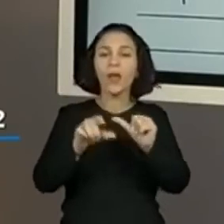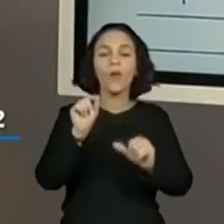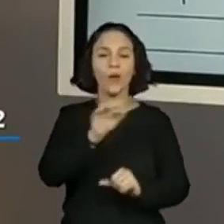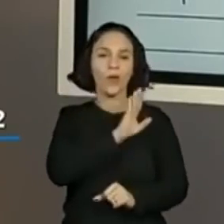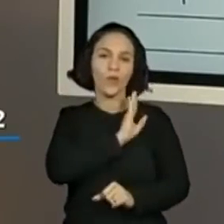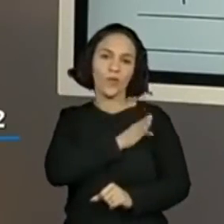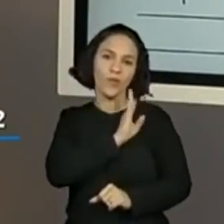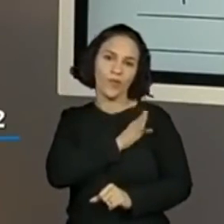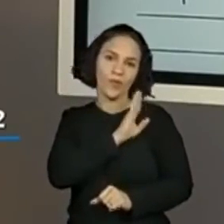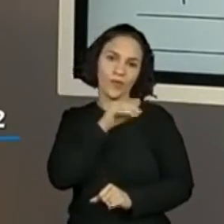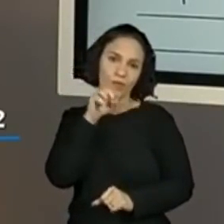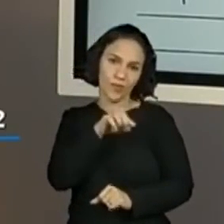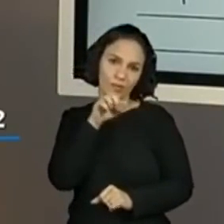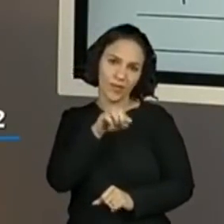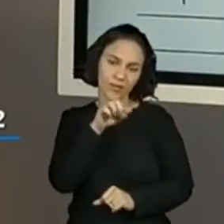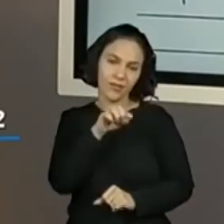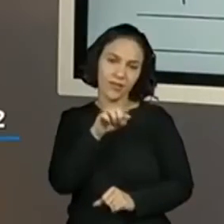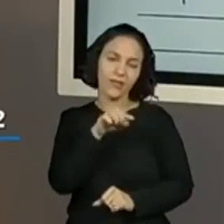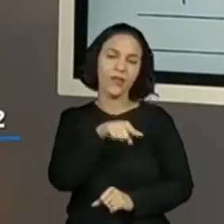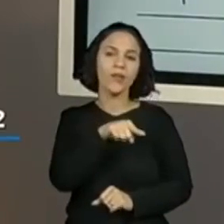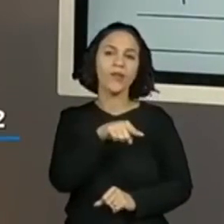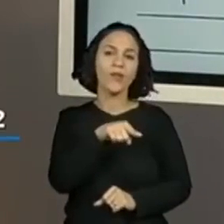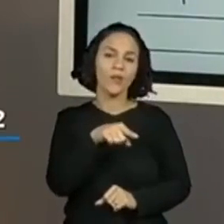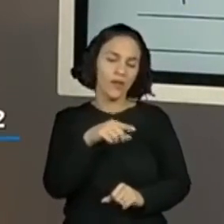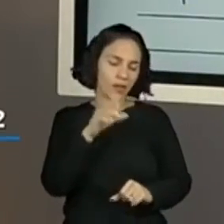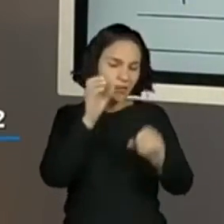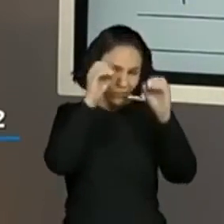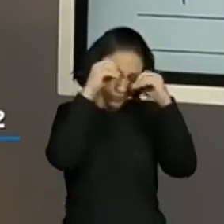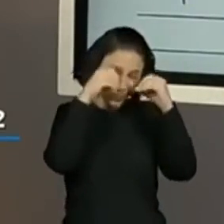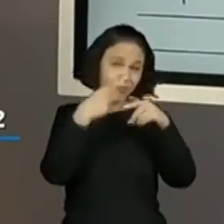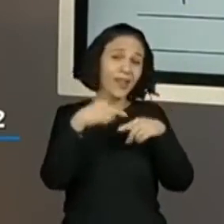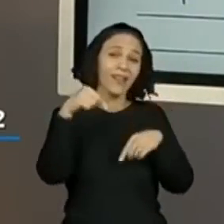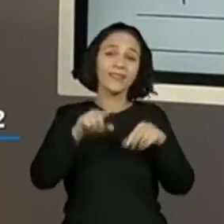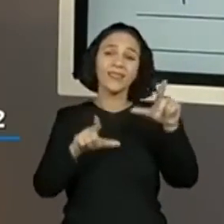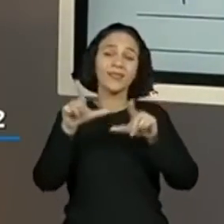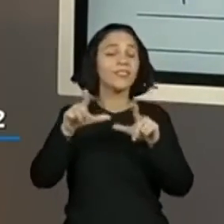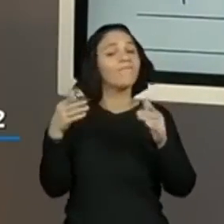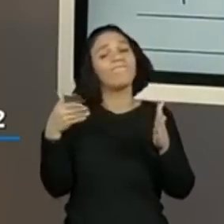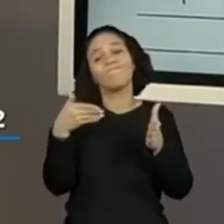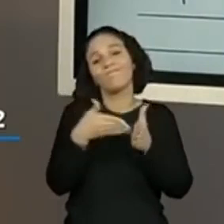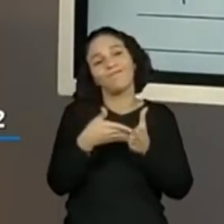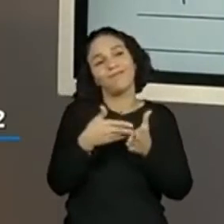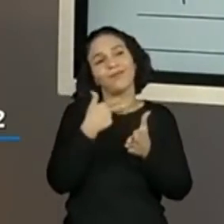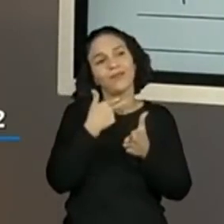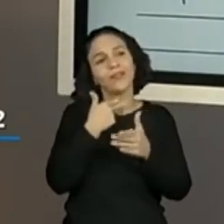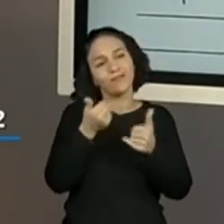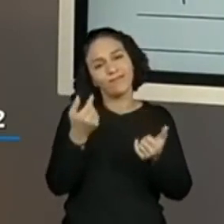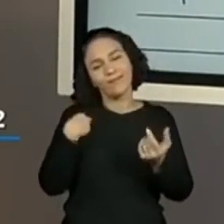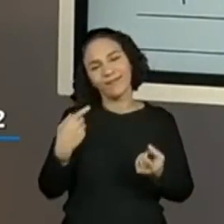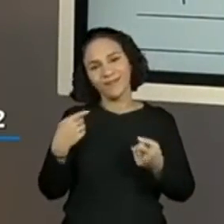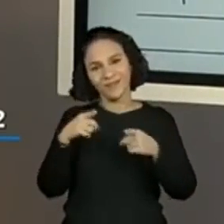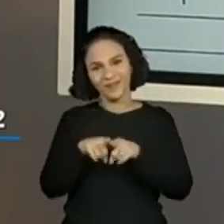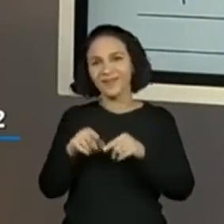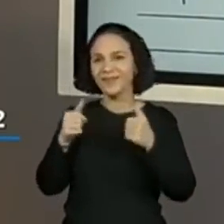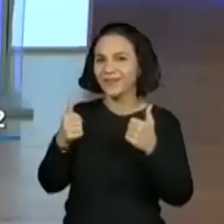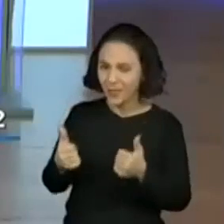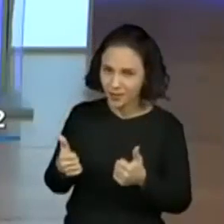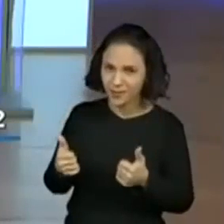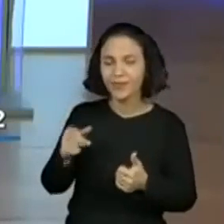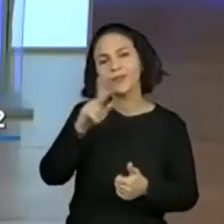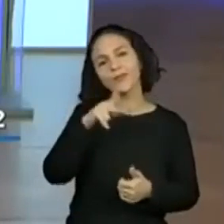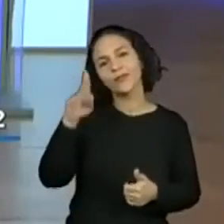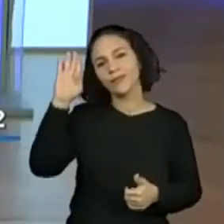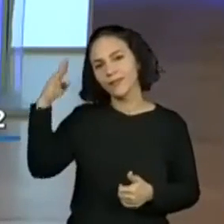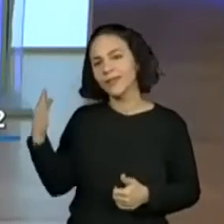coração do nosso amigo lá noturno, que infelizmente o tempo da TV não permite, e aí eu preciso muito da parceria de vocês. Professora